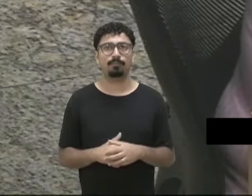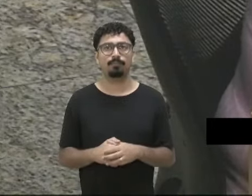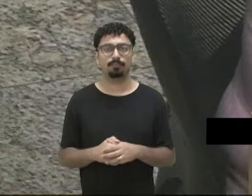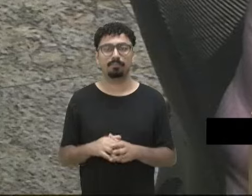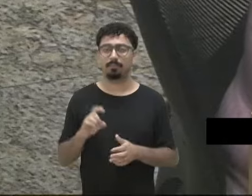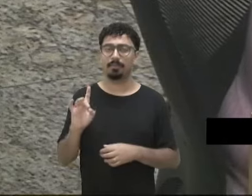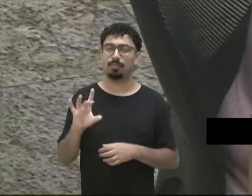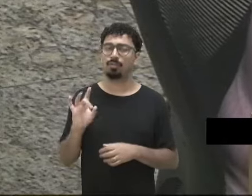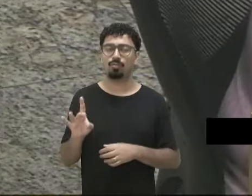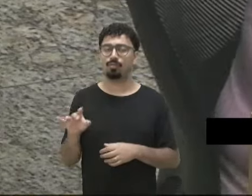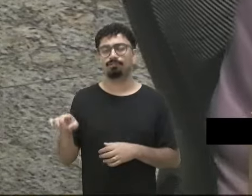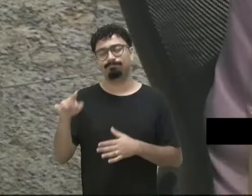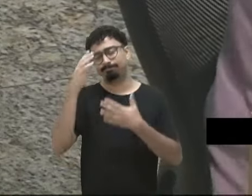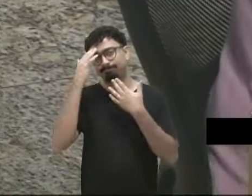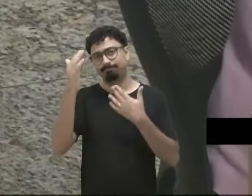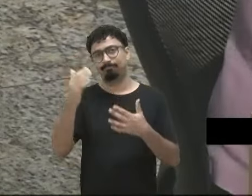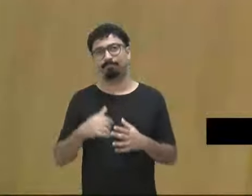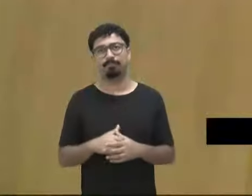É isso. Obrigada.